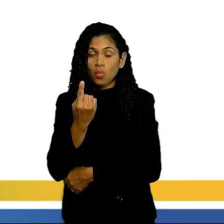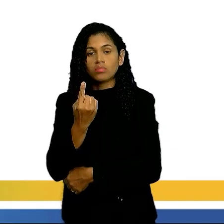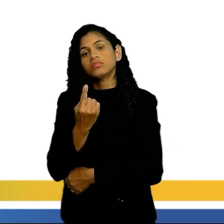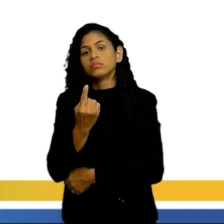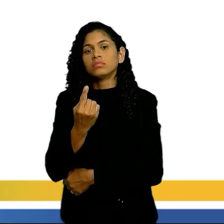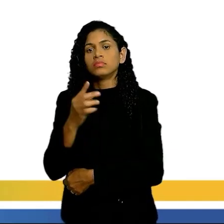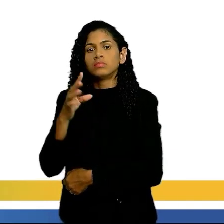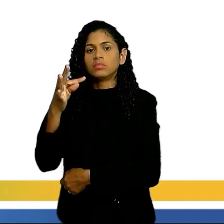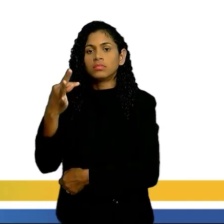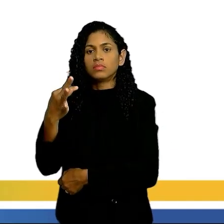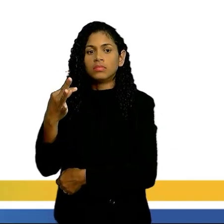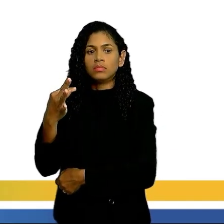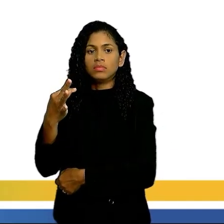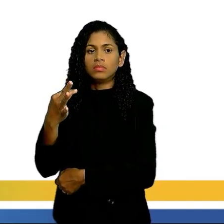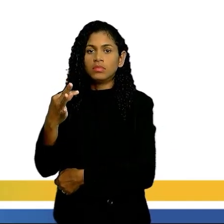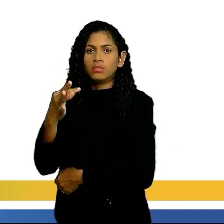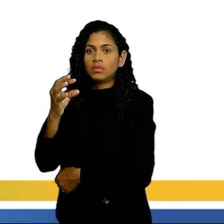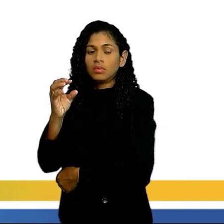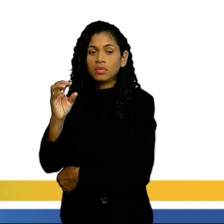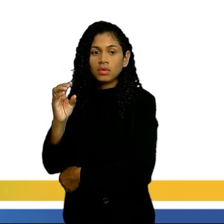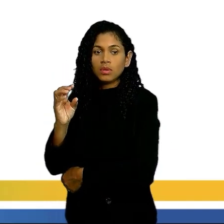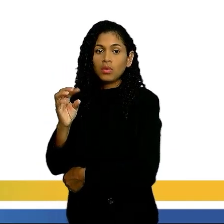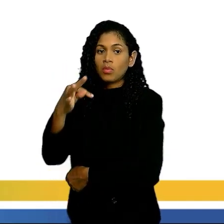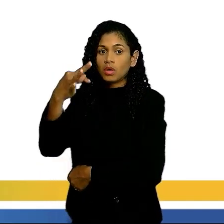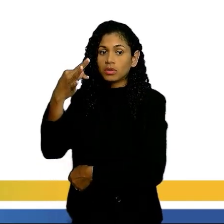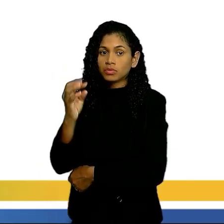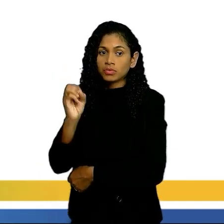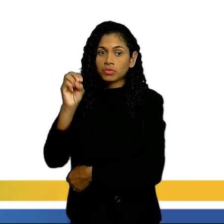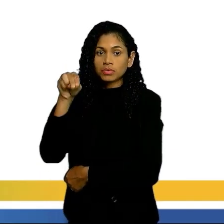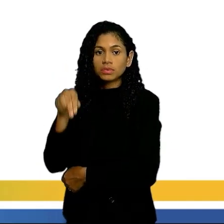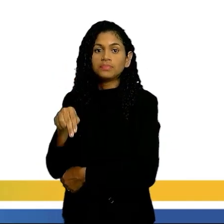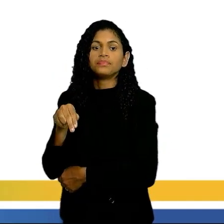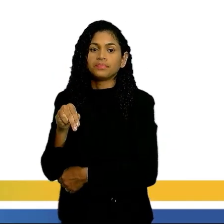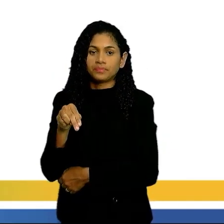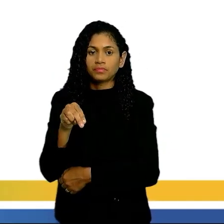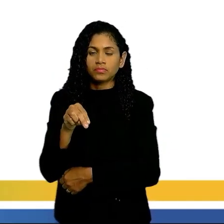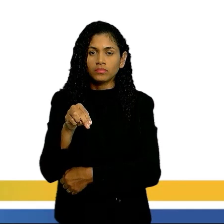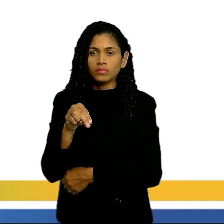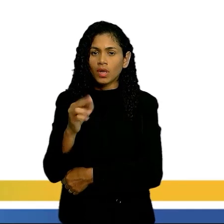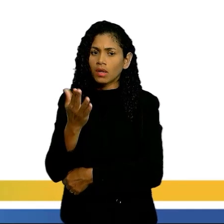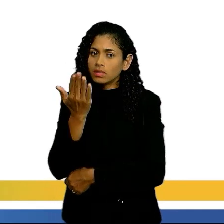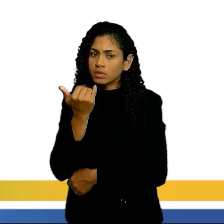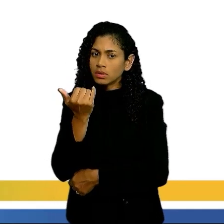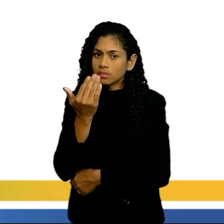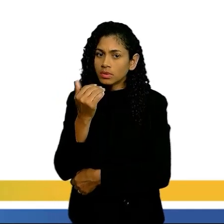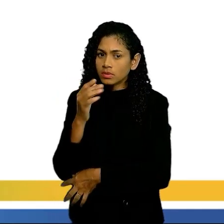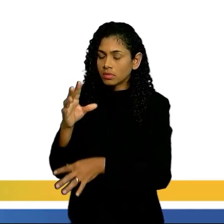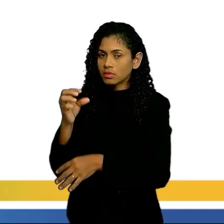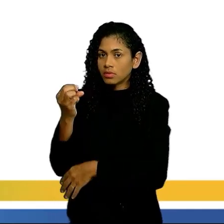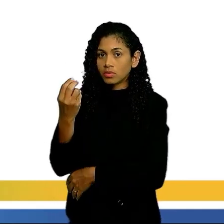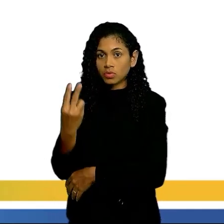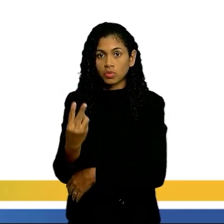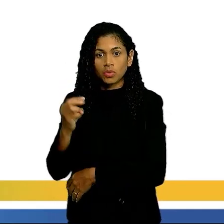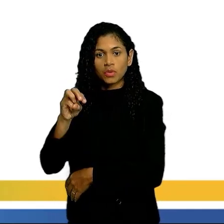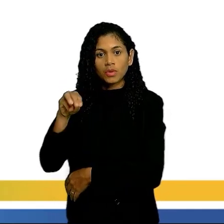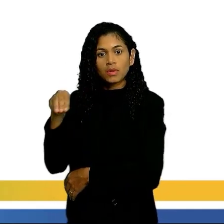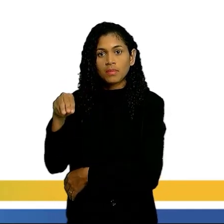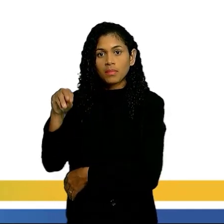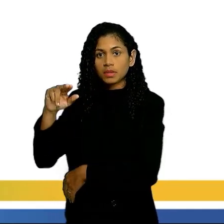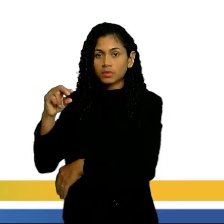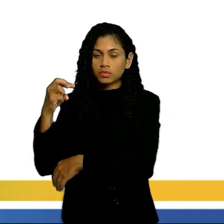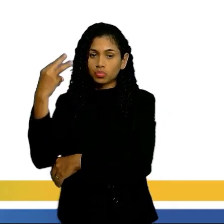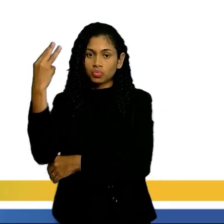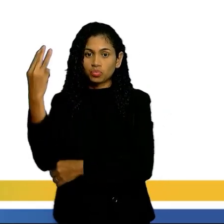de silo. Após a silagem, a quantidade máxima de forragem que cabe